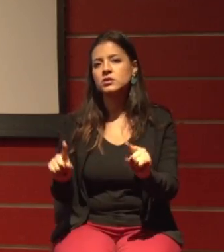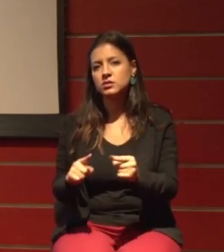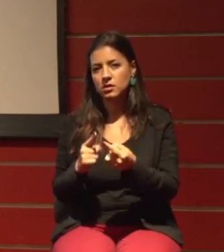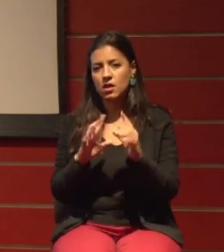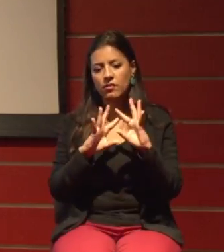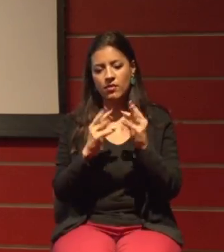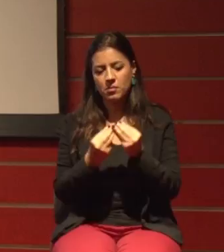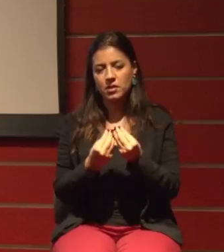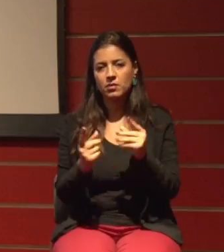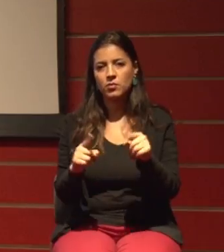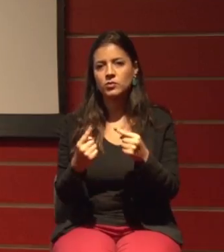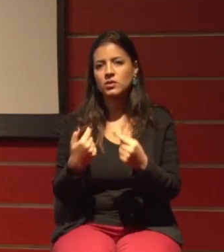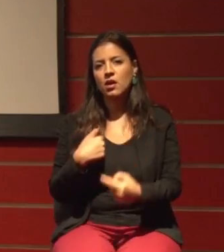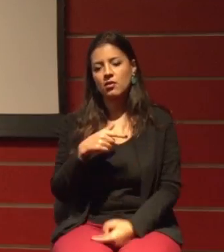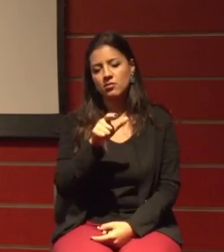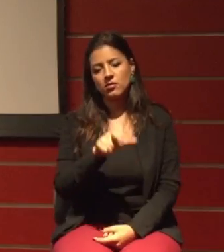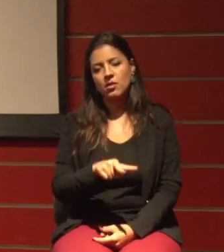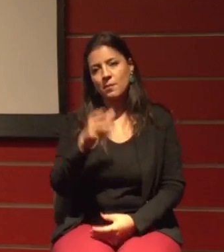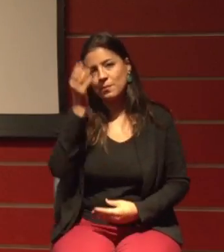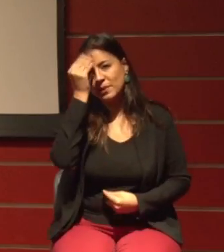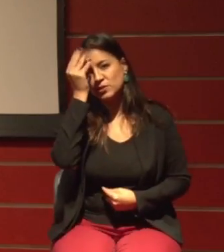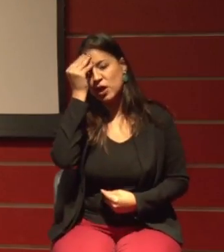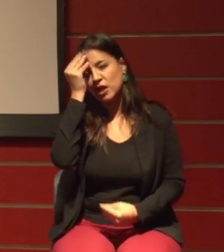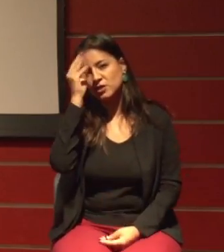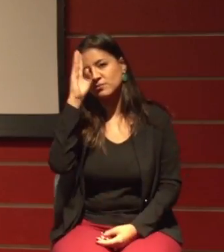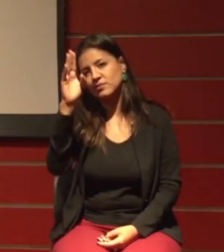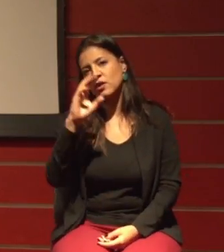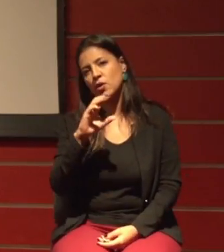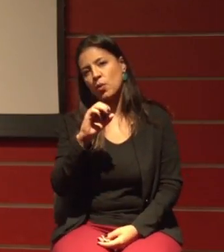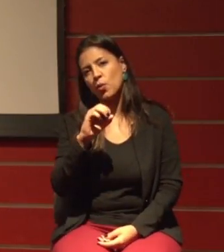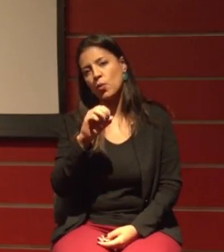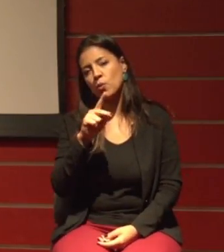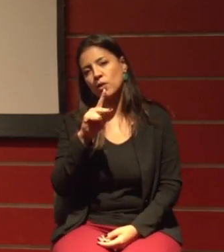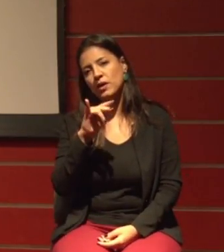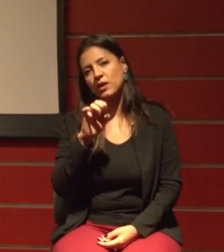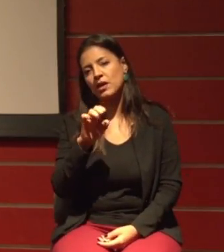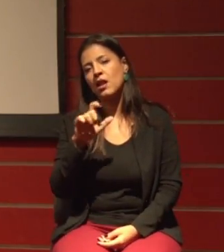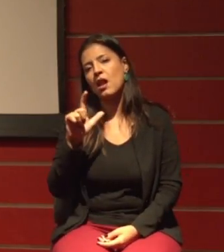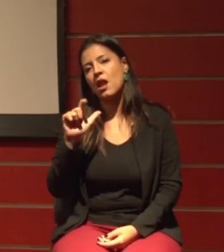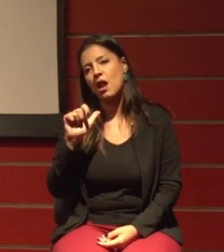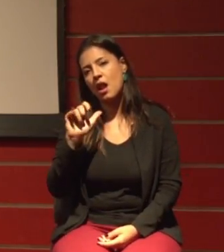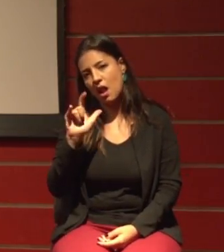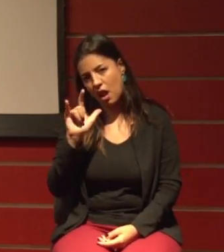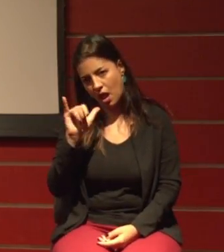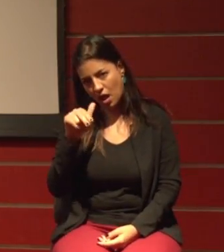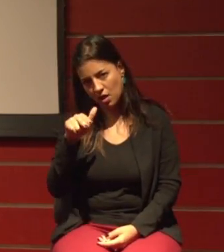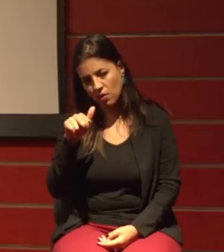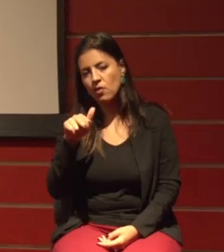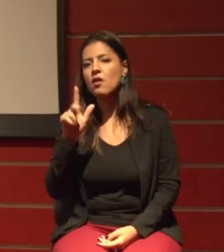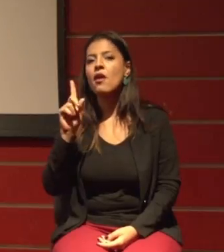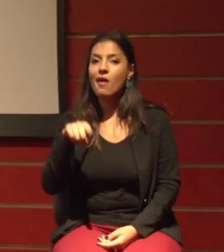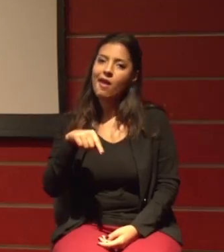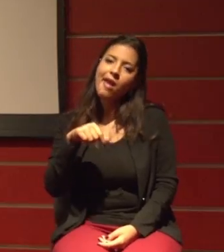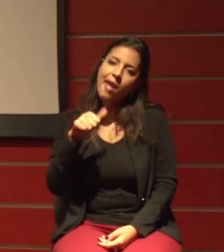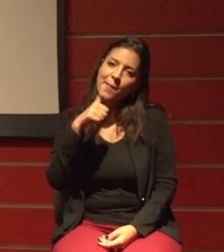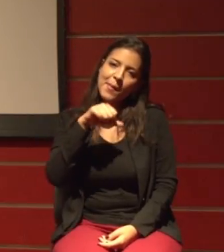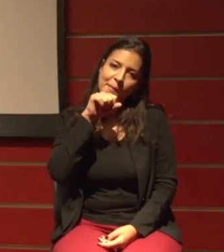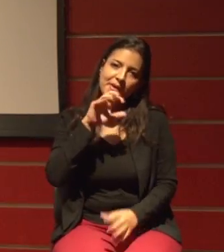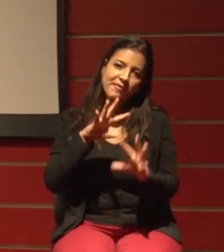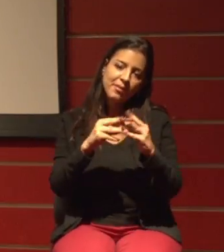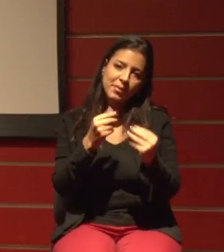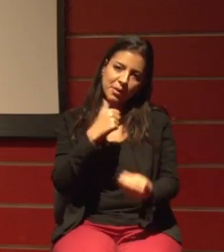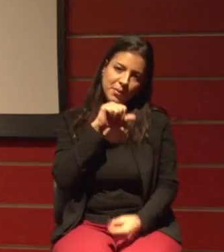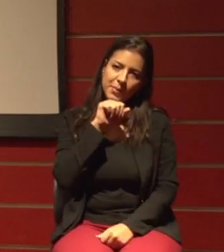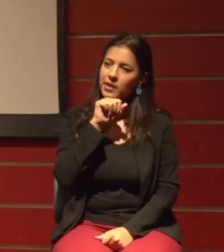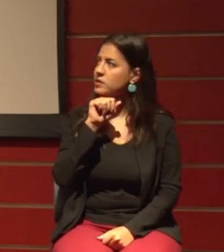a minha personagem preferida né é a Cook Lion né que é a seria matriarca da família